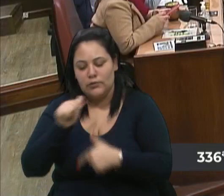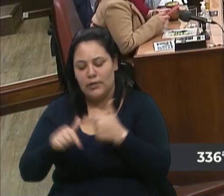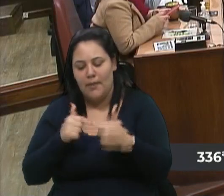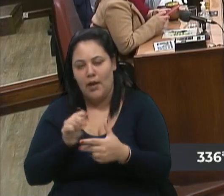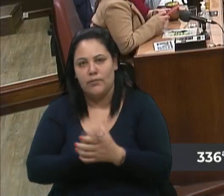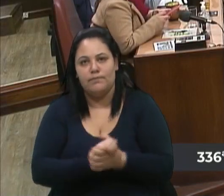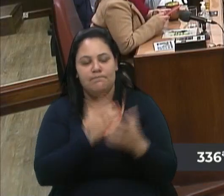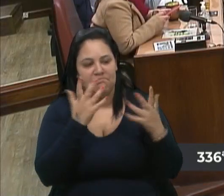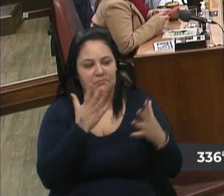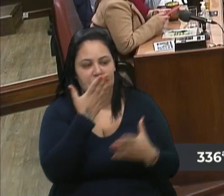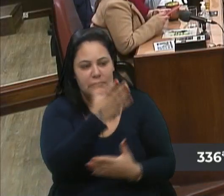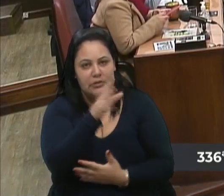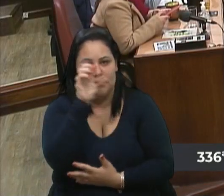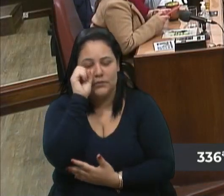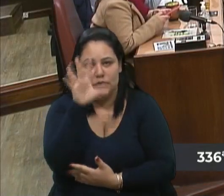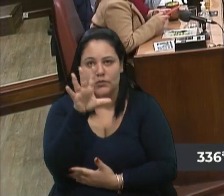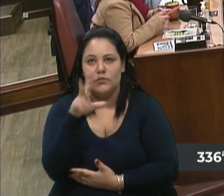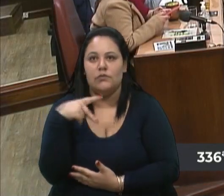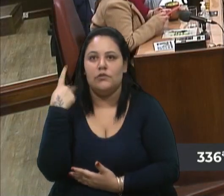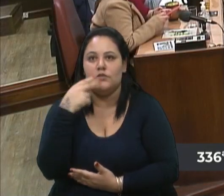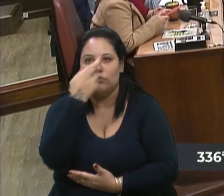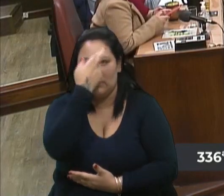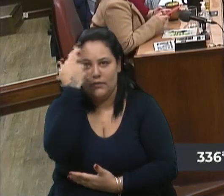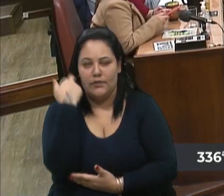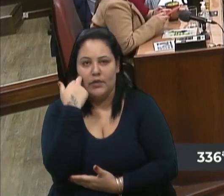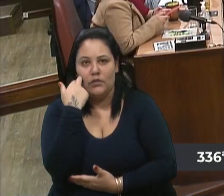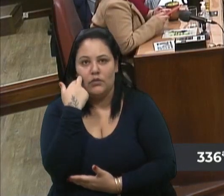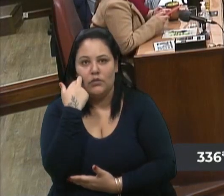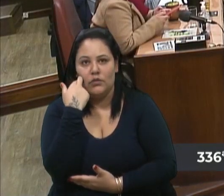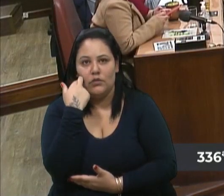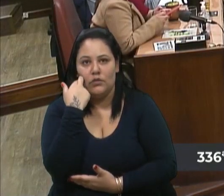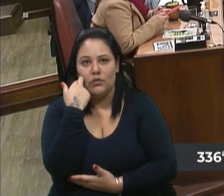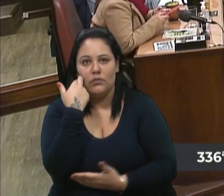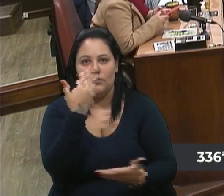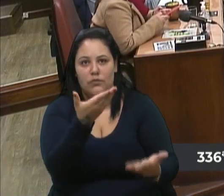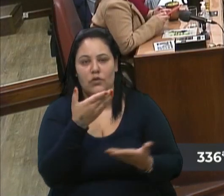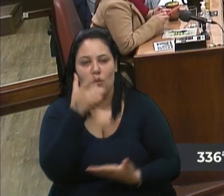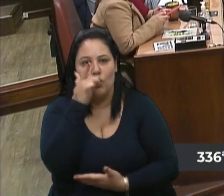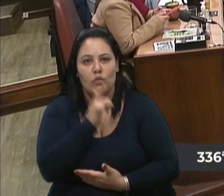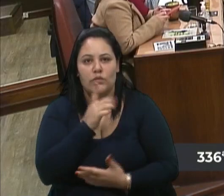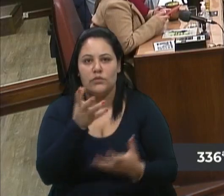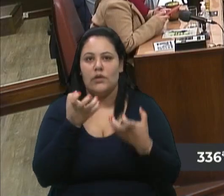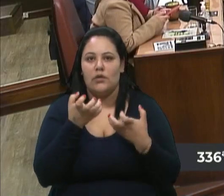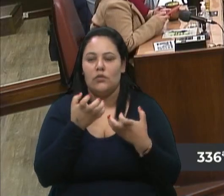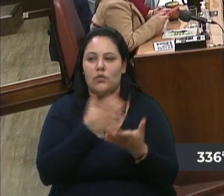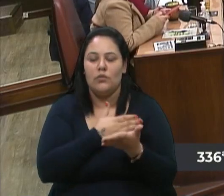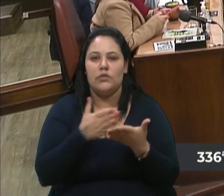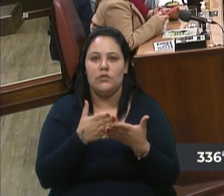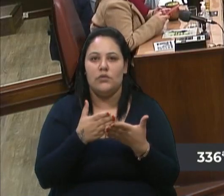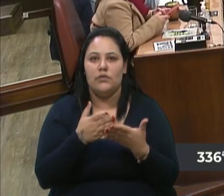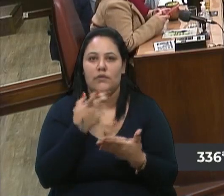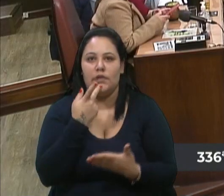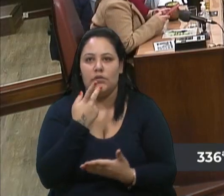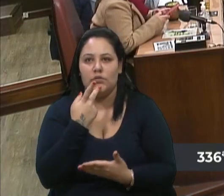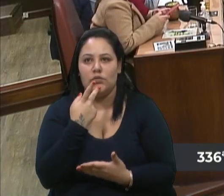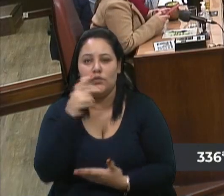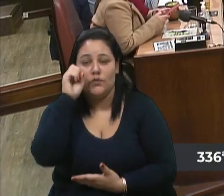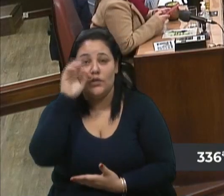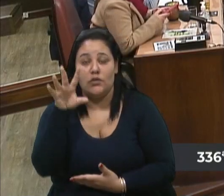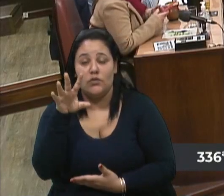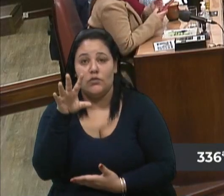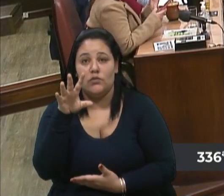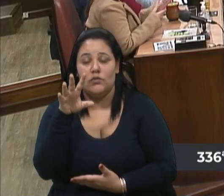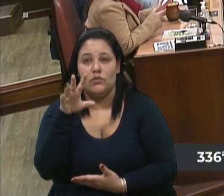parabéns. Vereador Rafael, obrigado pela parte. Eu quero começar indo ao encontro do que o vereador Fiuza trouxe,